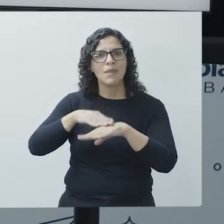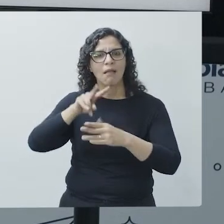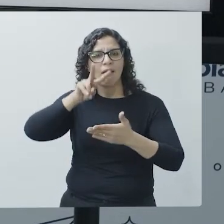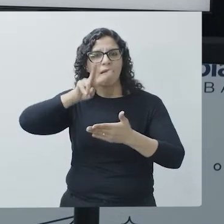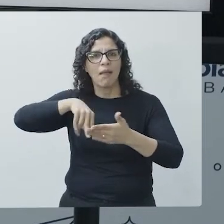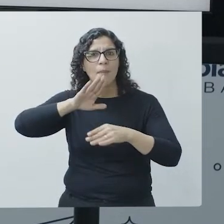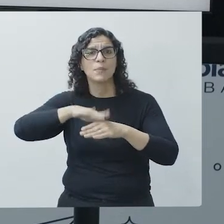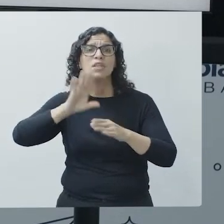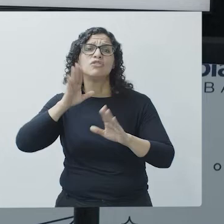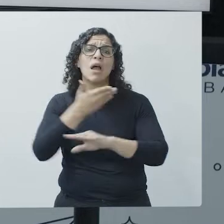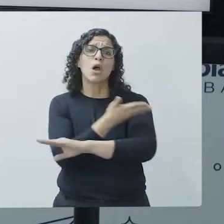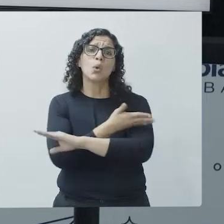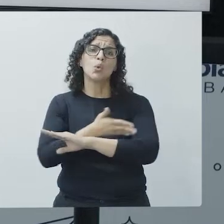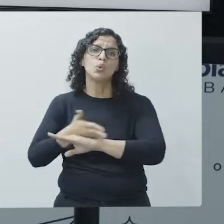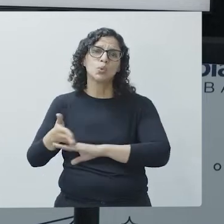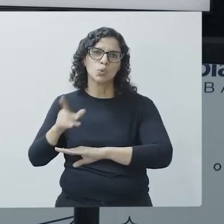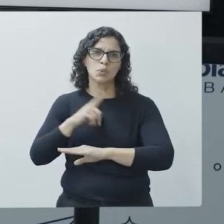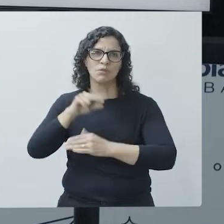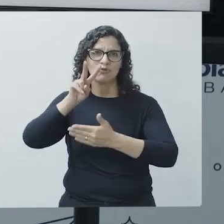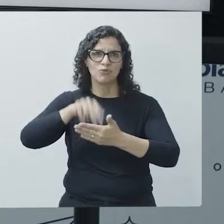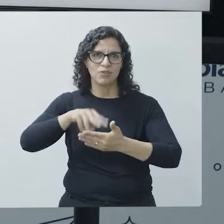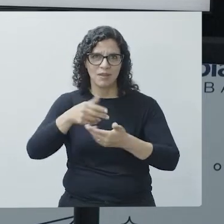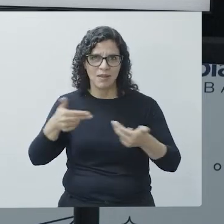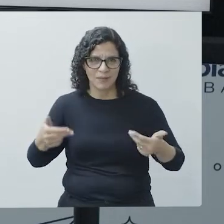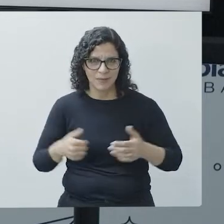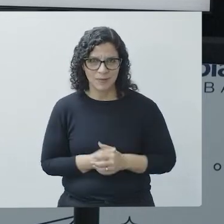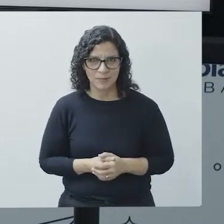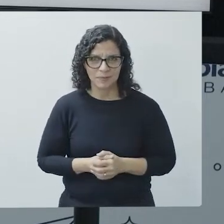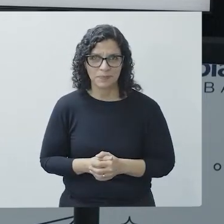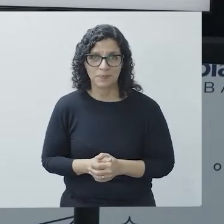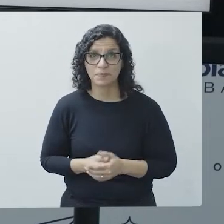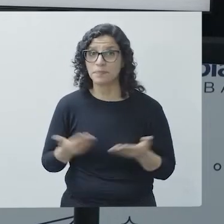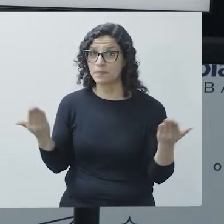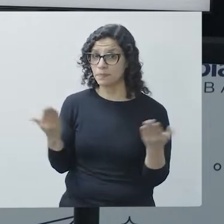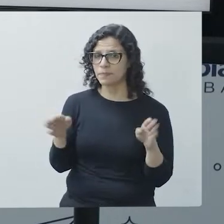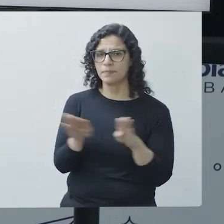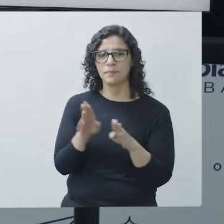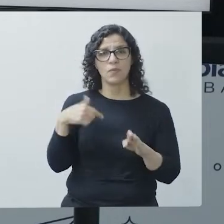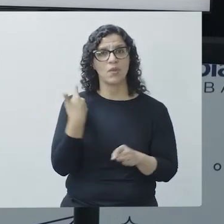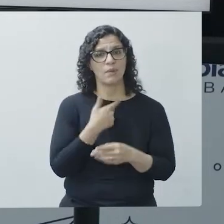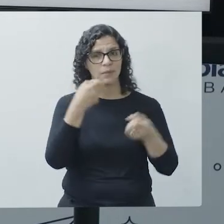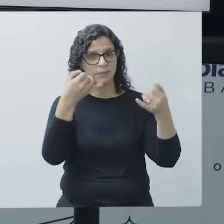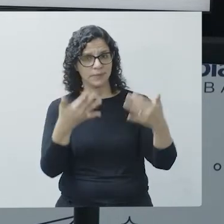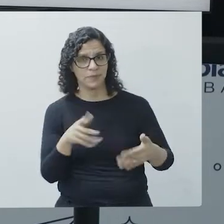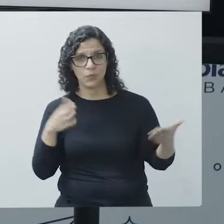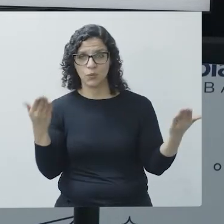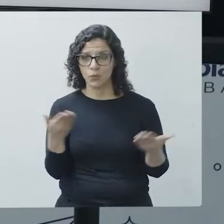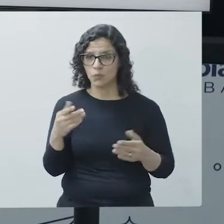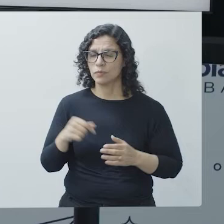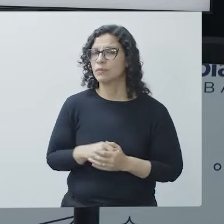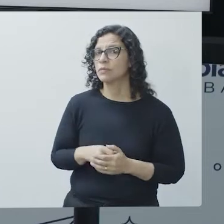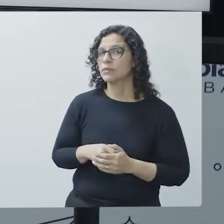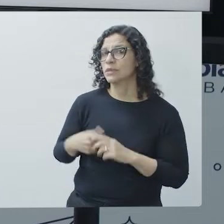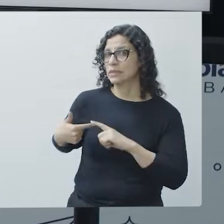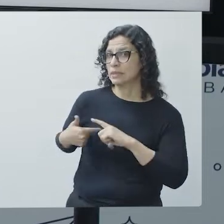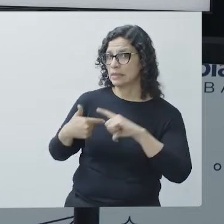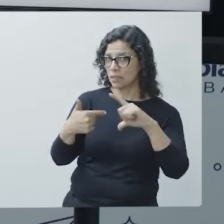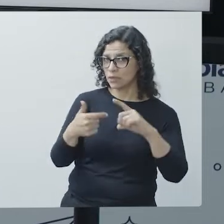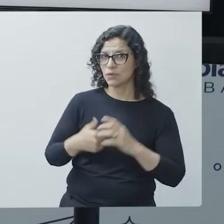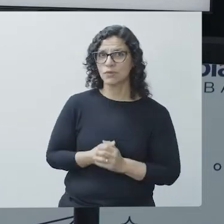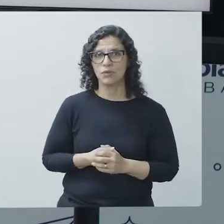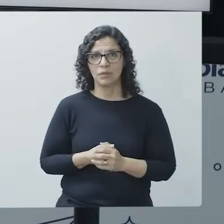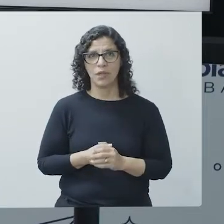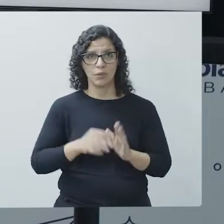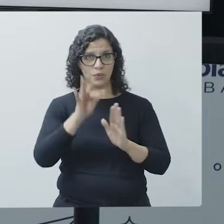você já está habituado a essas leituras. E já que nós estamos falando de clássicos,